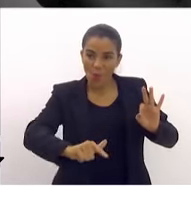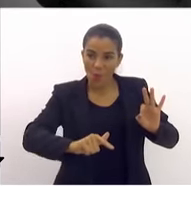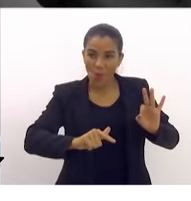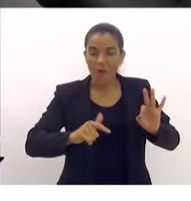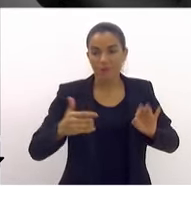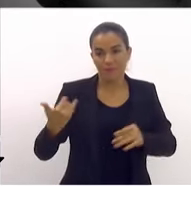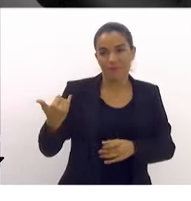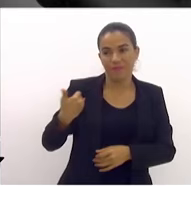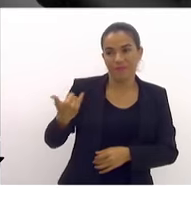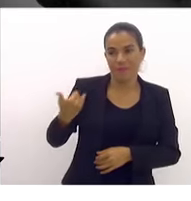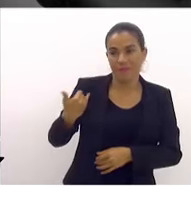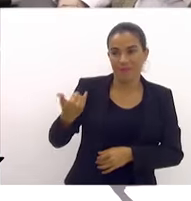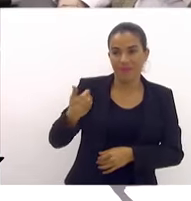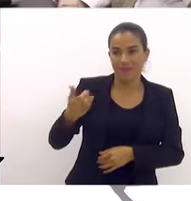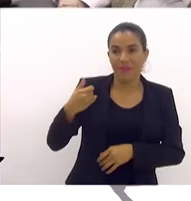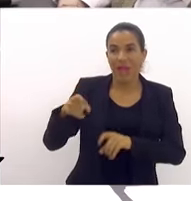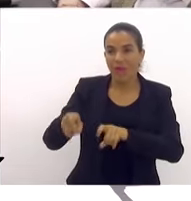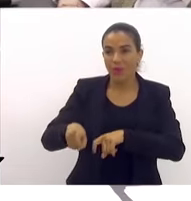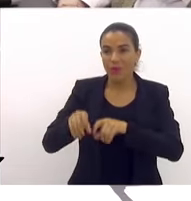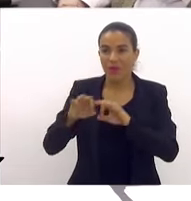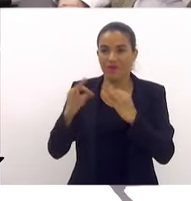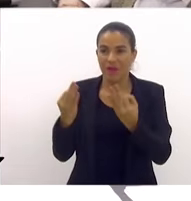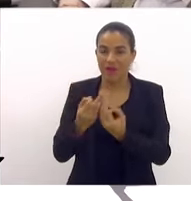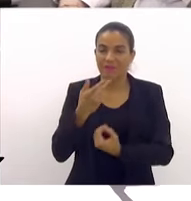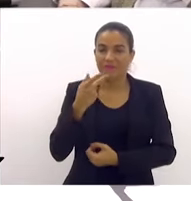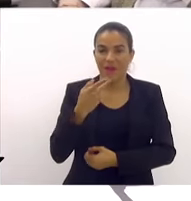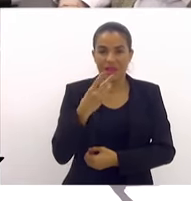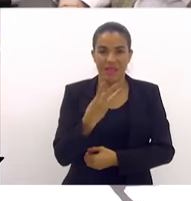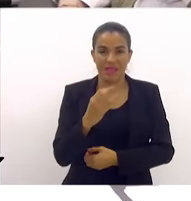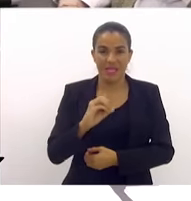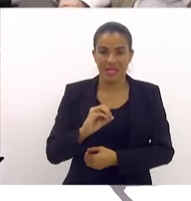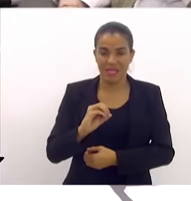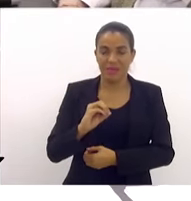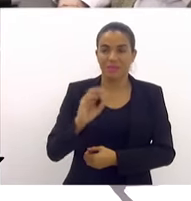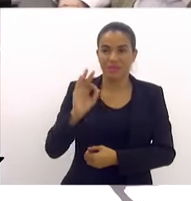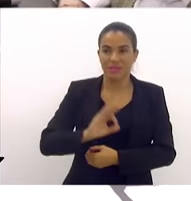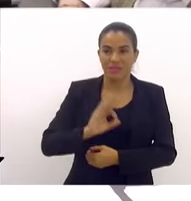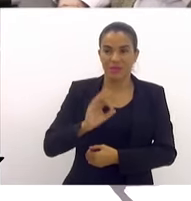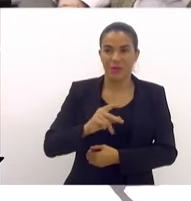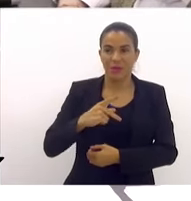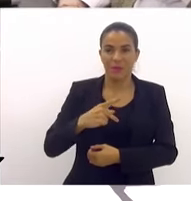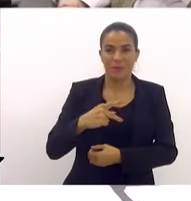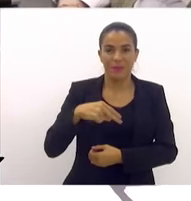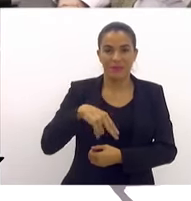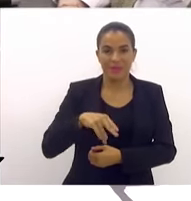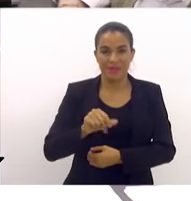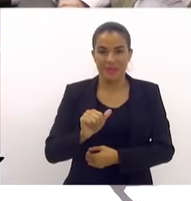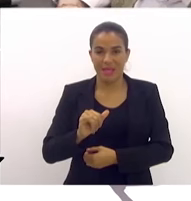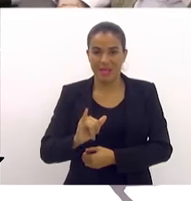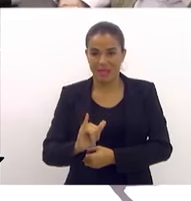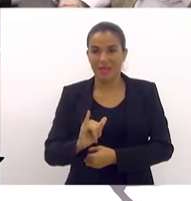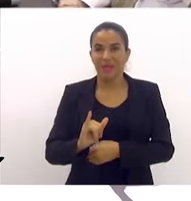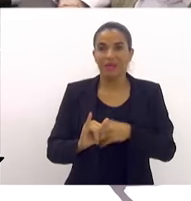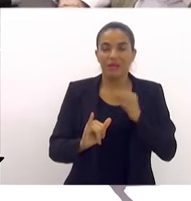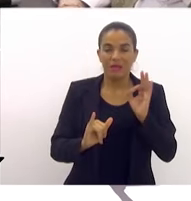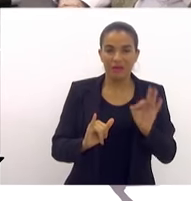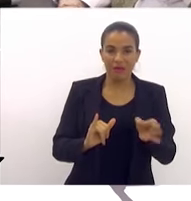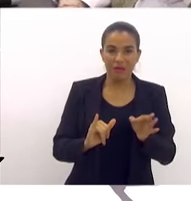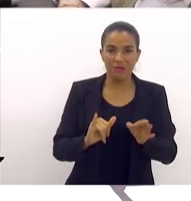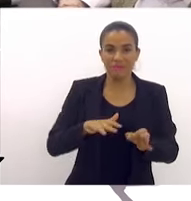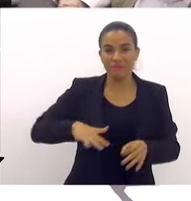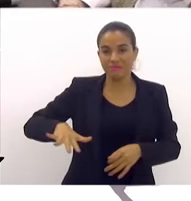alertando aqui que a lei da agricultura familiar fala já em 30%. Ele só está... Mas eu estou só dizendo que é um